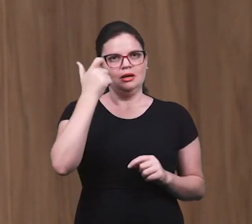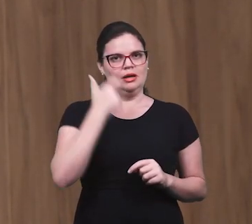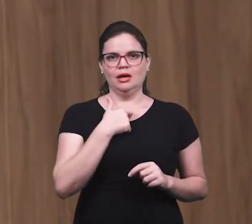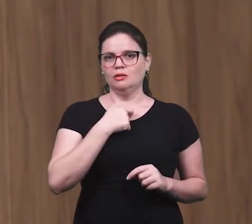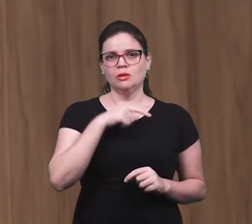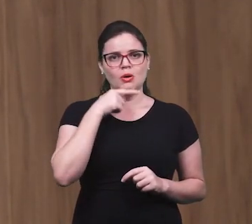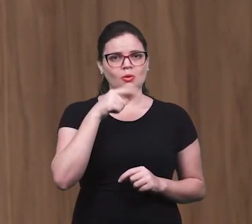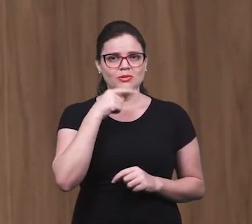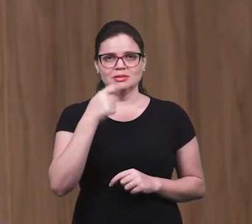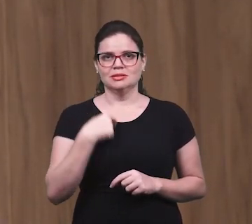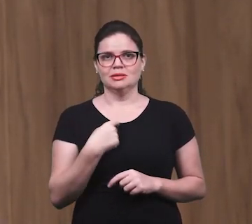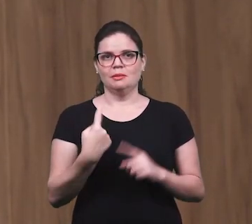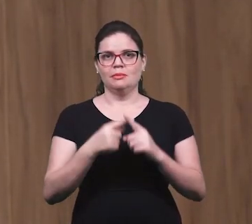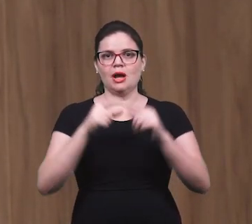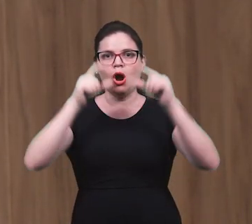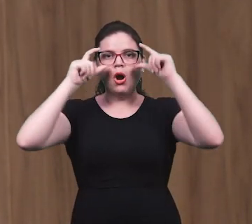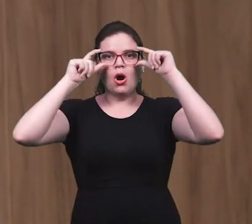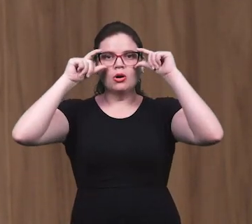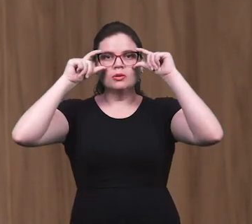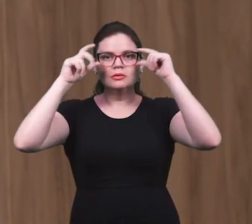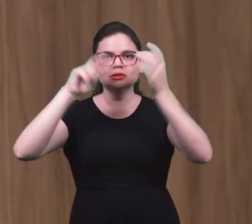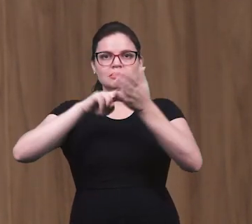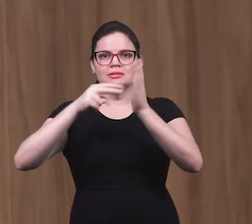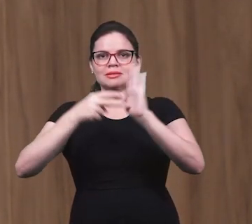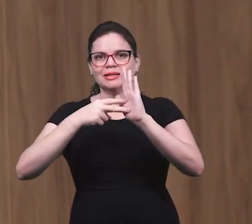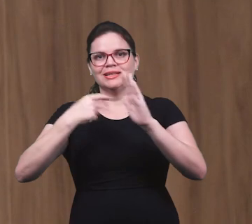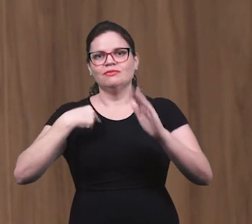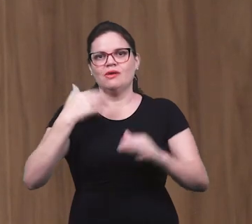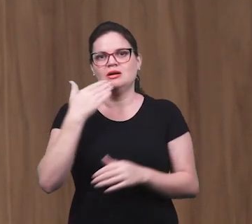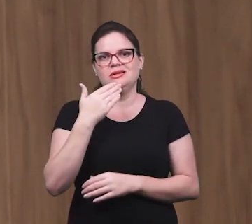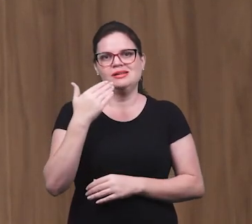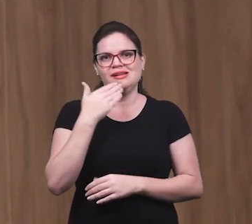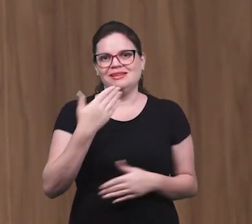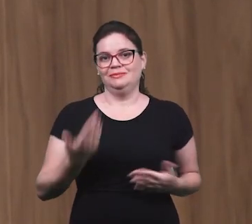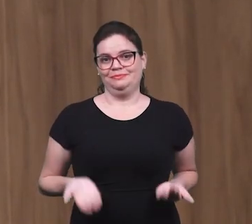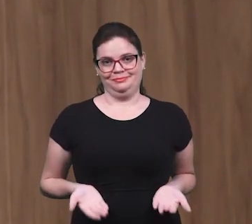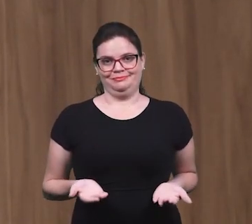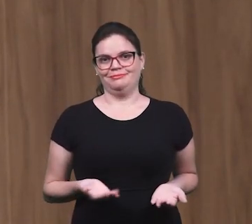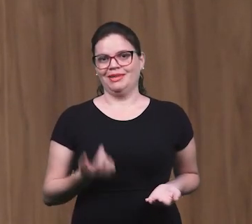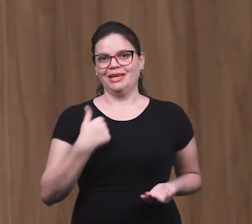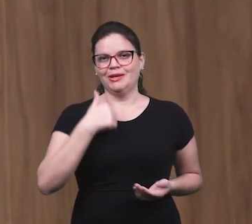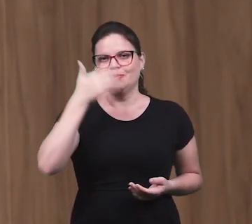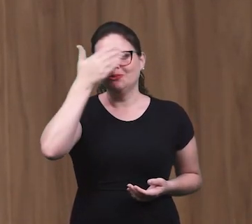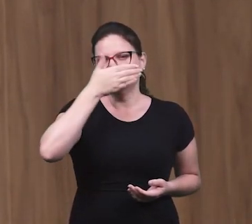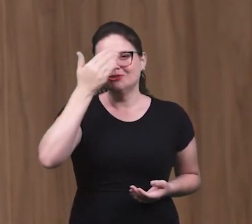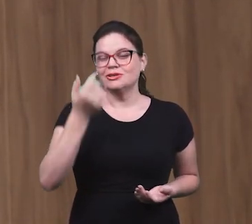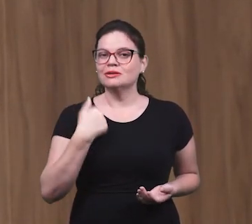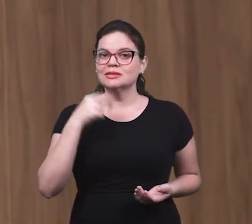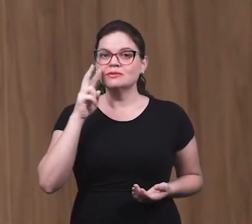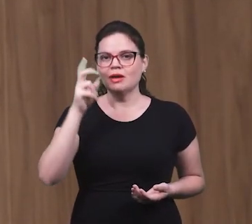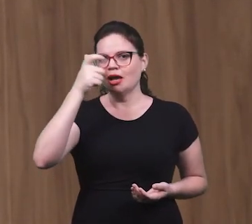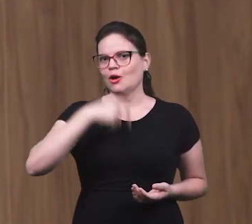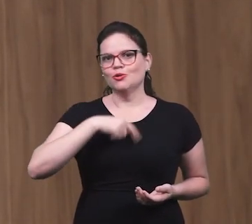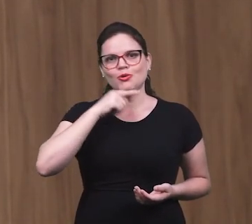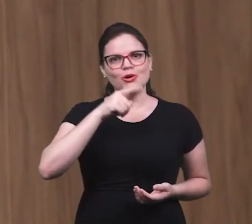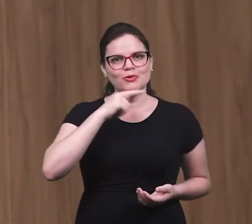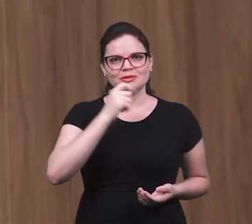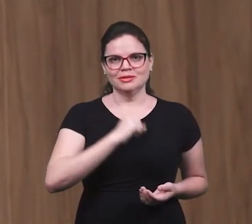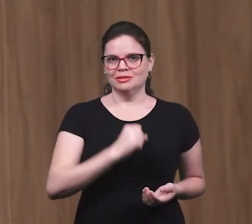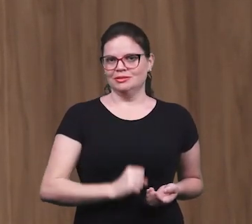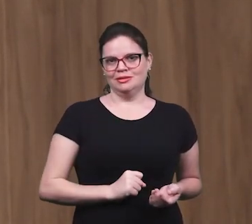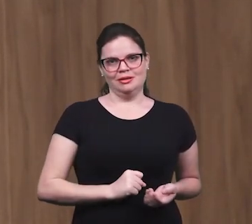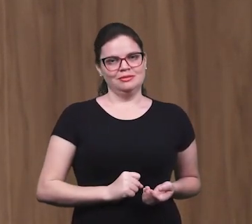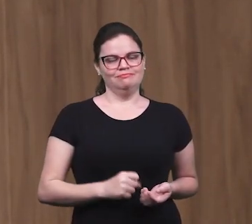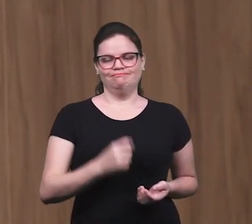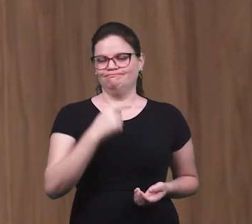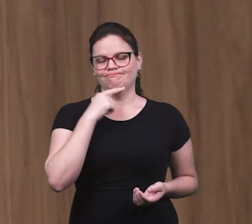né? Porque o óculos já é uma deformidade nossa, né? Então, para você ver como é que as coisas são. E uma